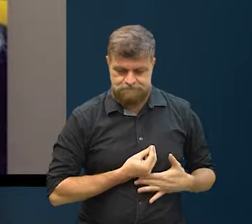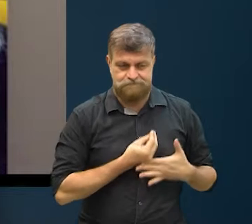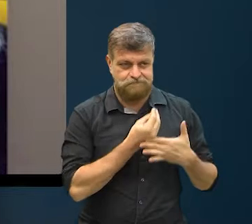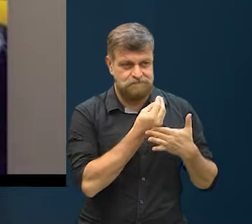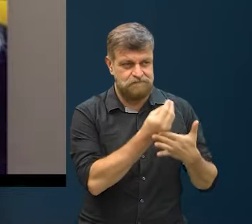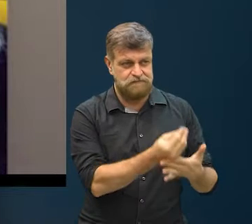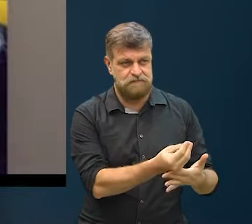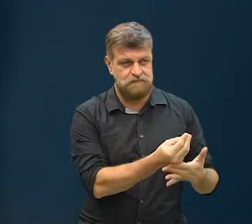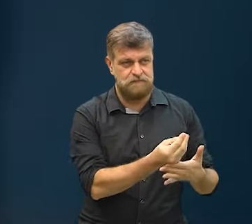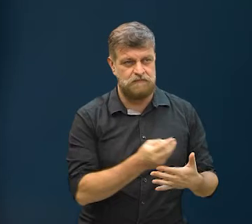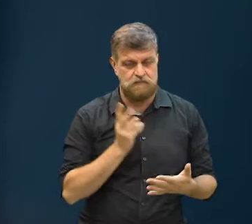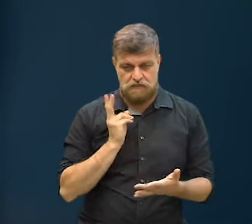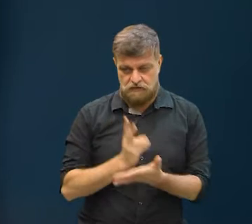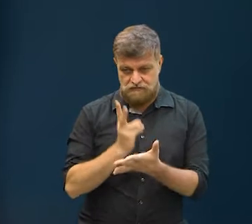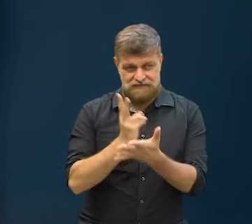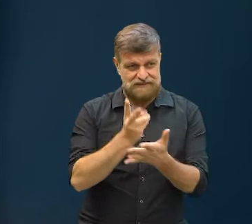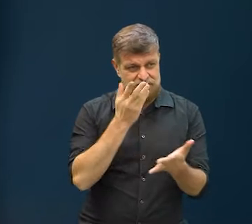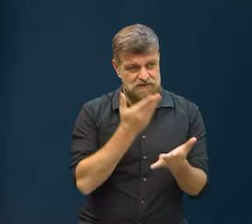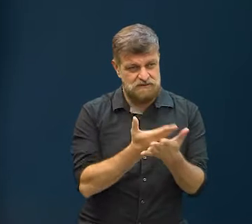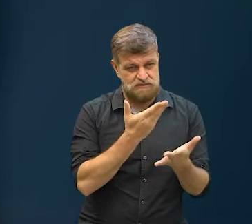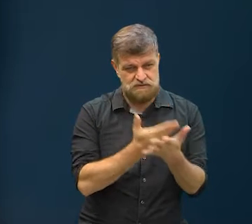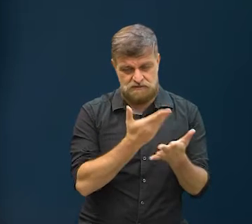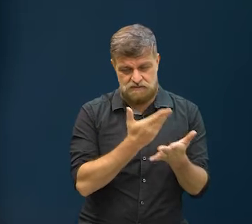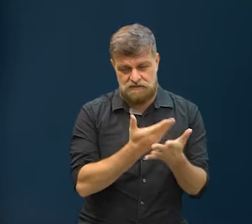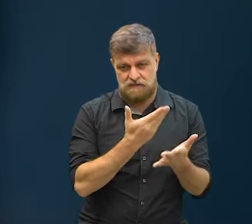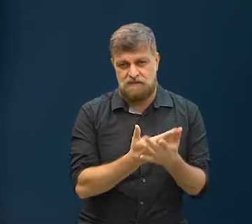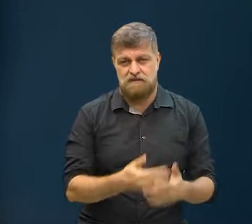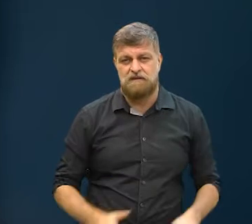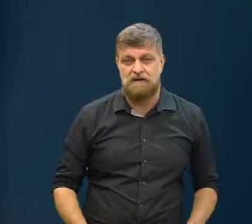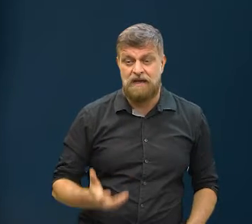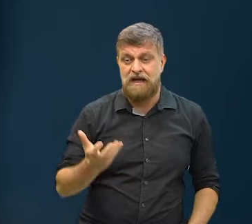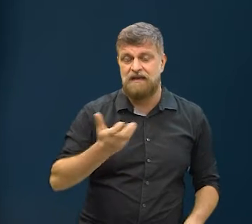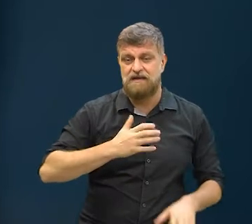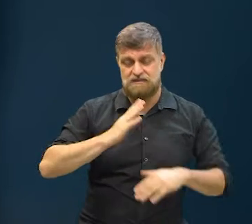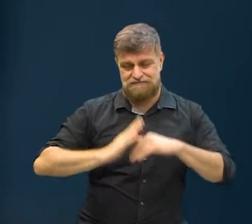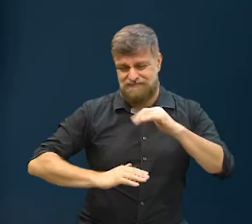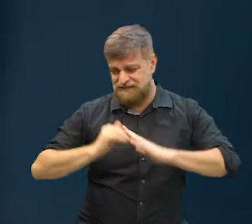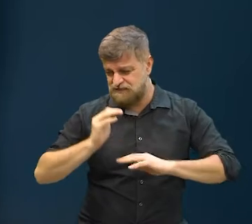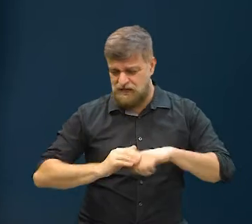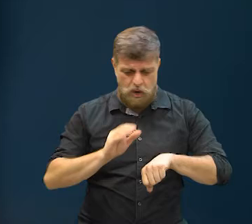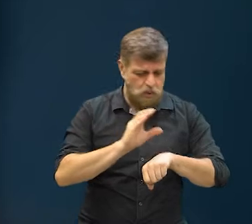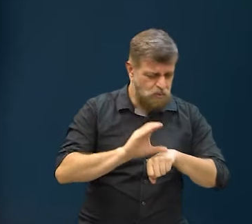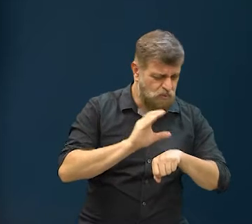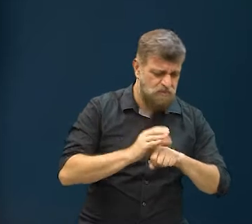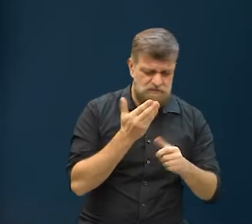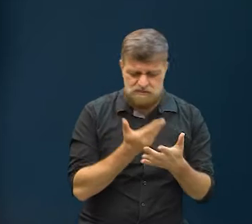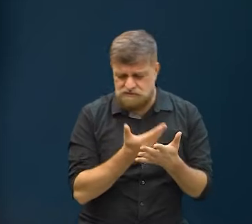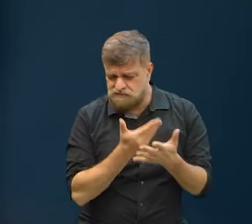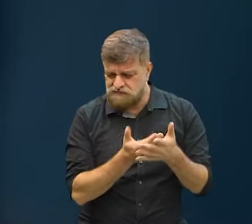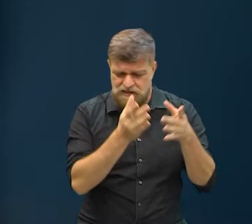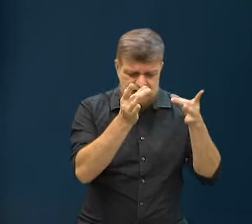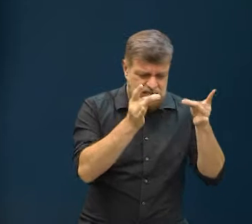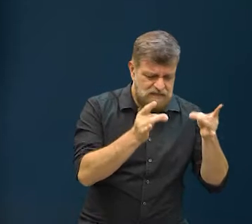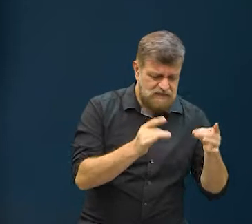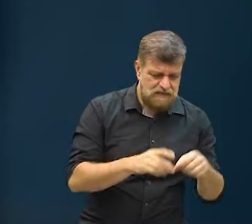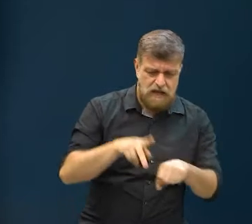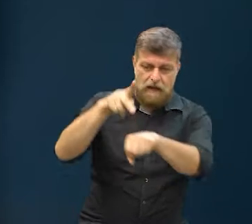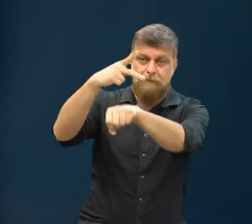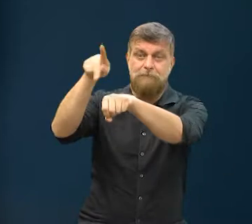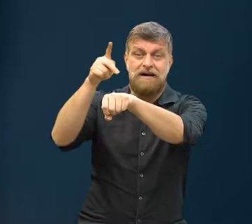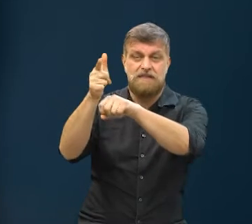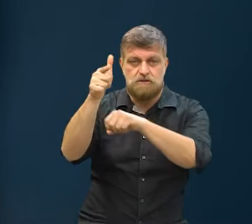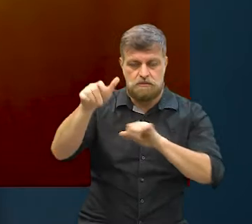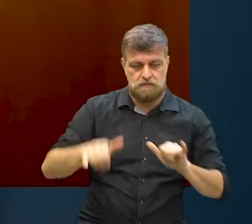muito, né? Então, eu sempre estudei, sempre procurei fazer muitos cursos, sempre me aperfeiçoar, sair para fora do